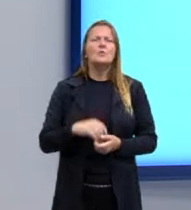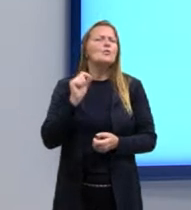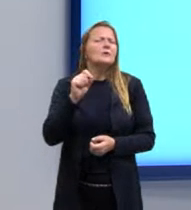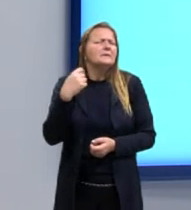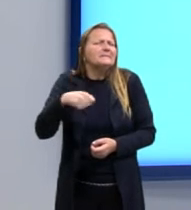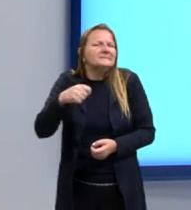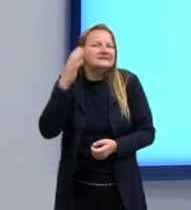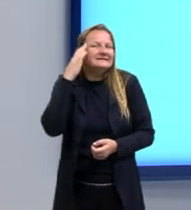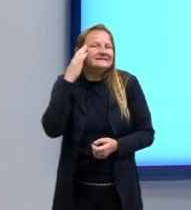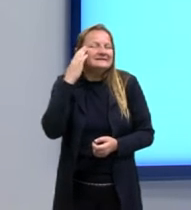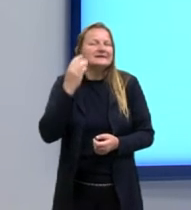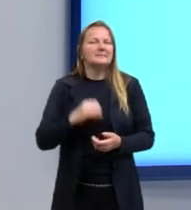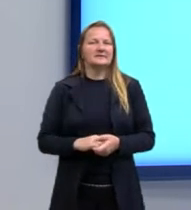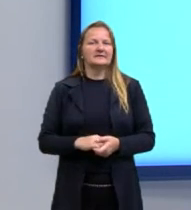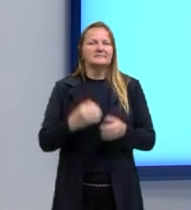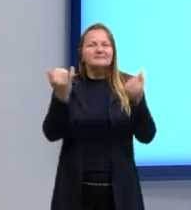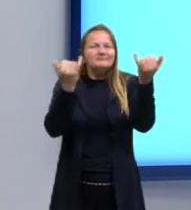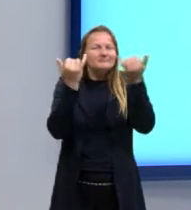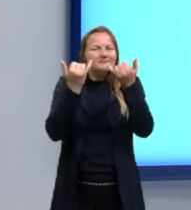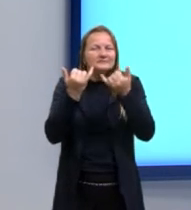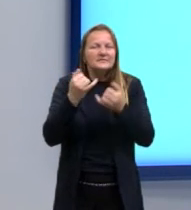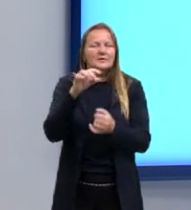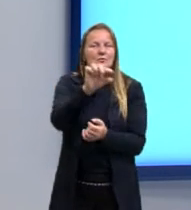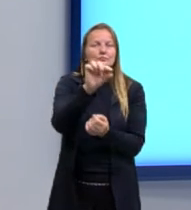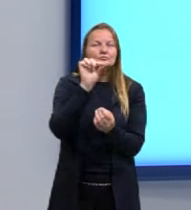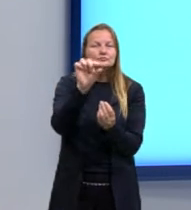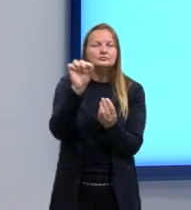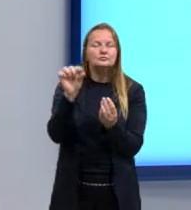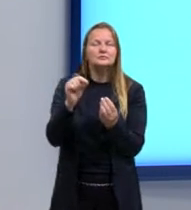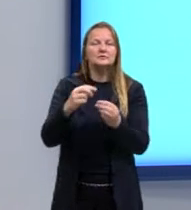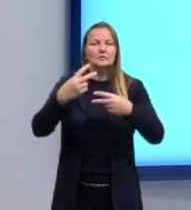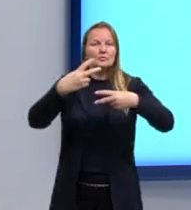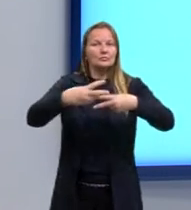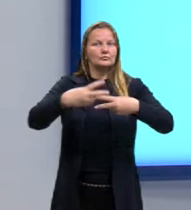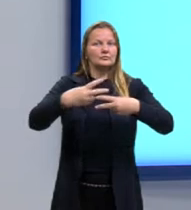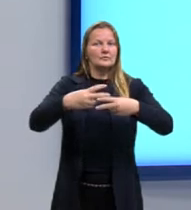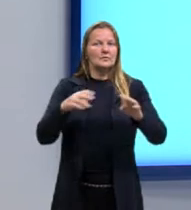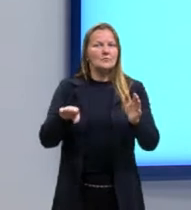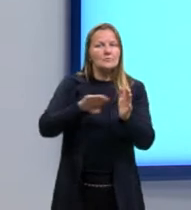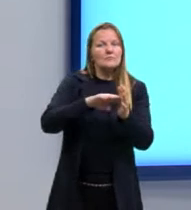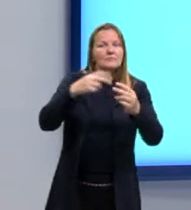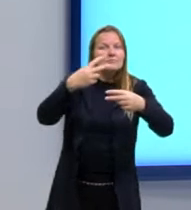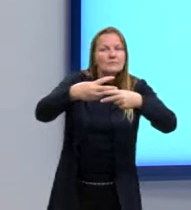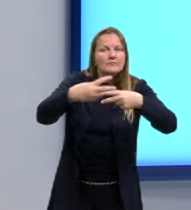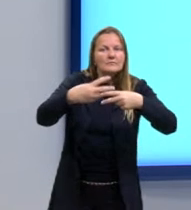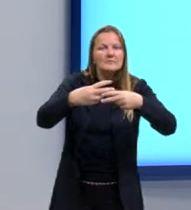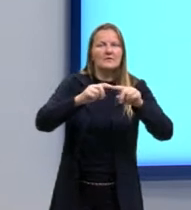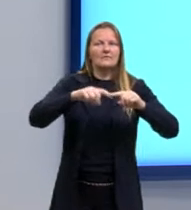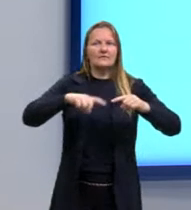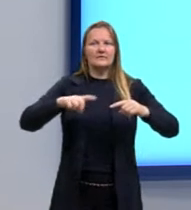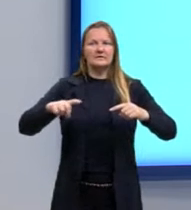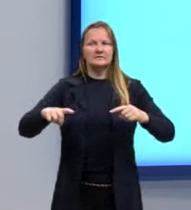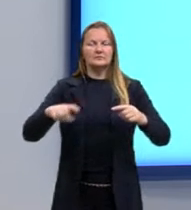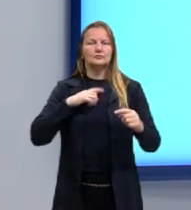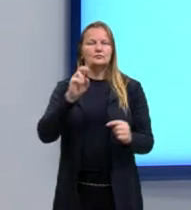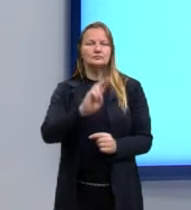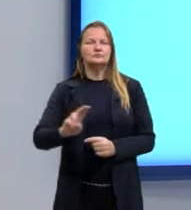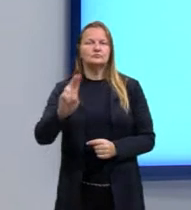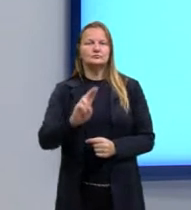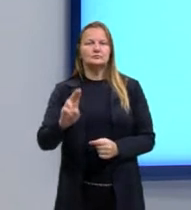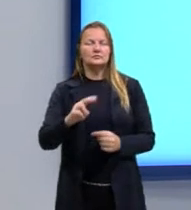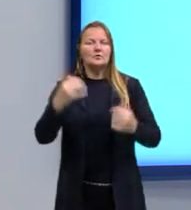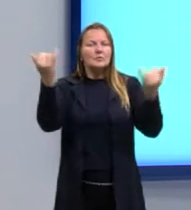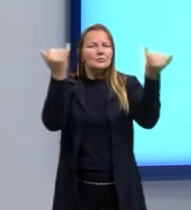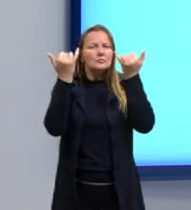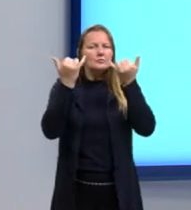nós precisamos considerar então para chegar no coeficiente de variação que nós vamos utilizar ali que